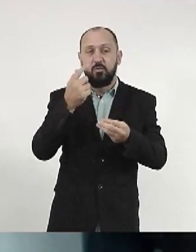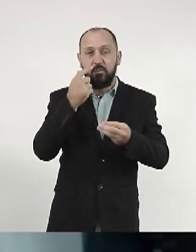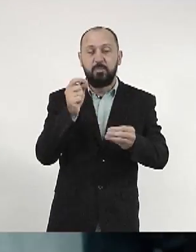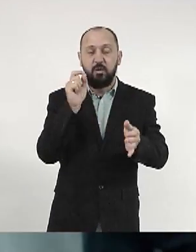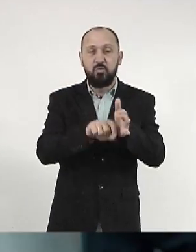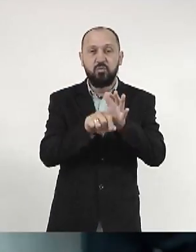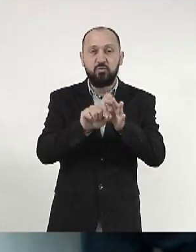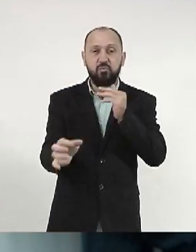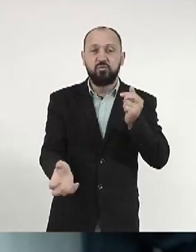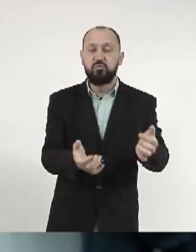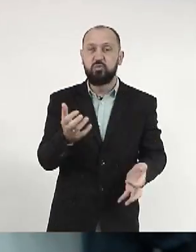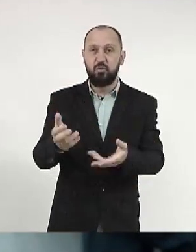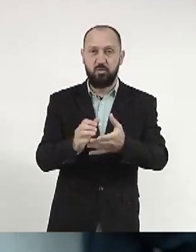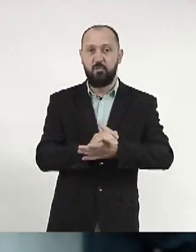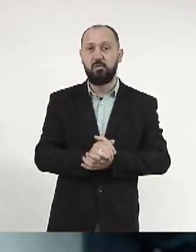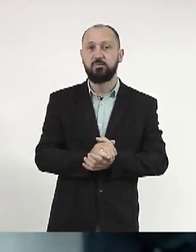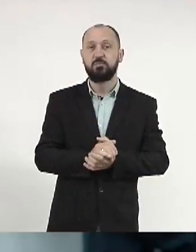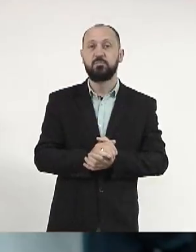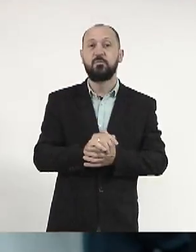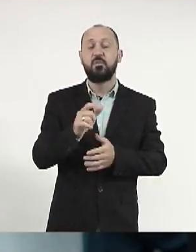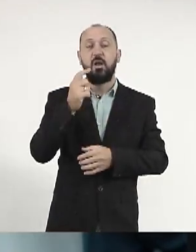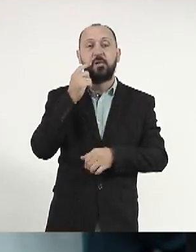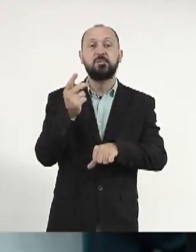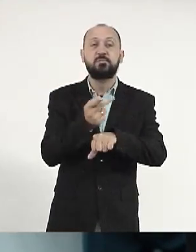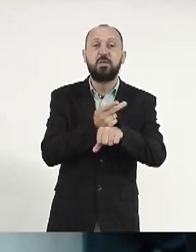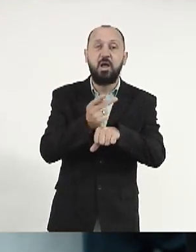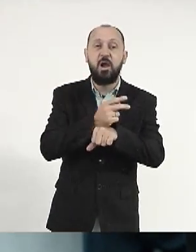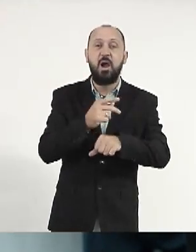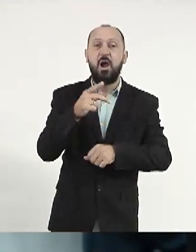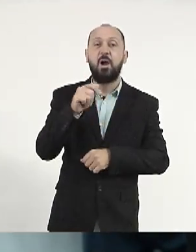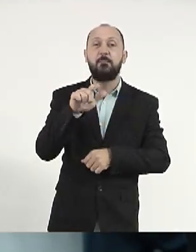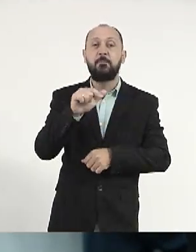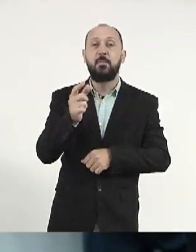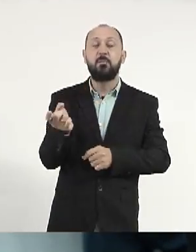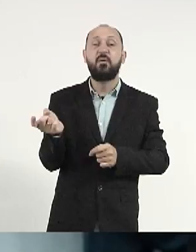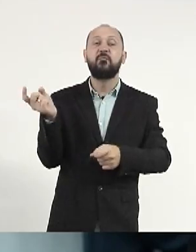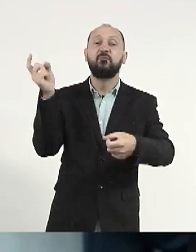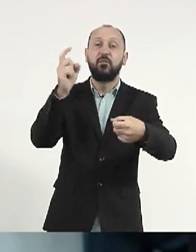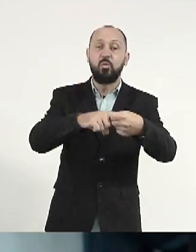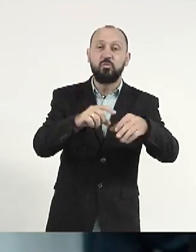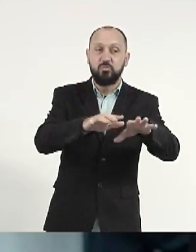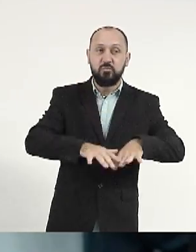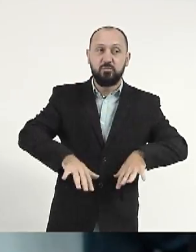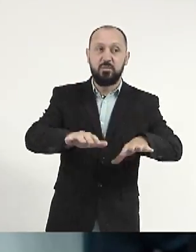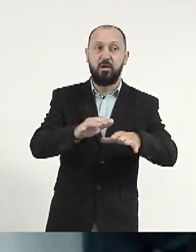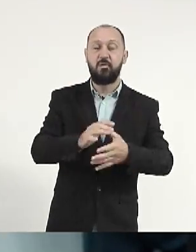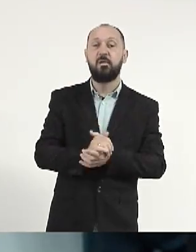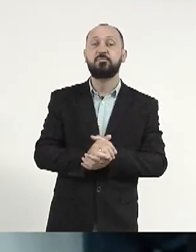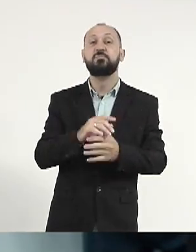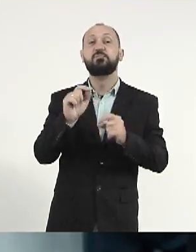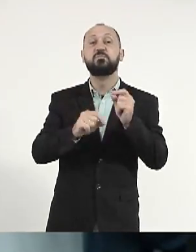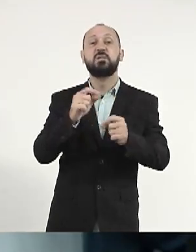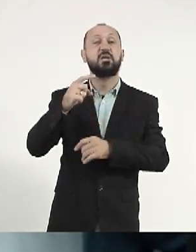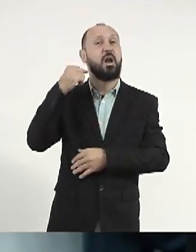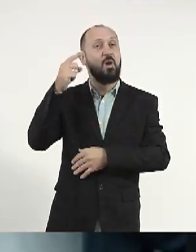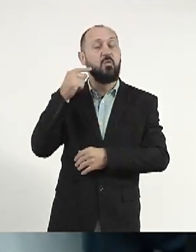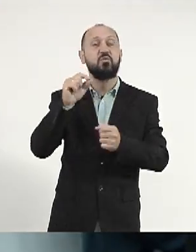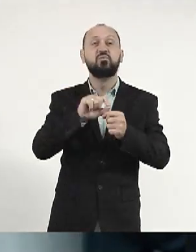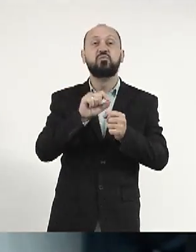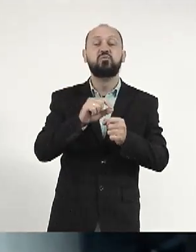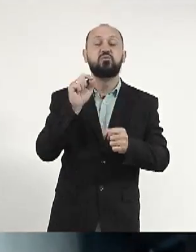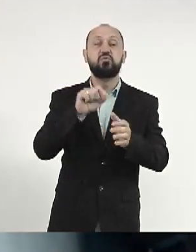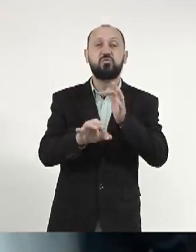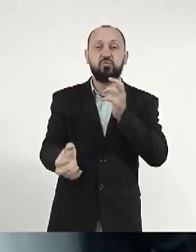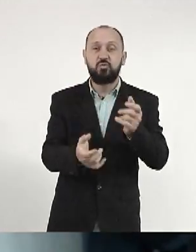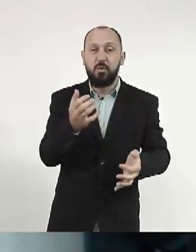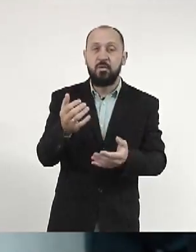pôr fogo no que é dele, que ele está pondo a palhada lá para recuperar o solo, certo? Quem é que é louco de pegar